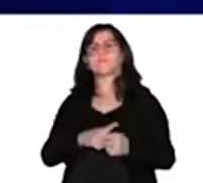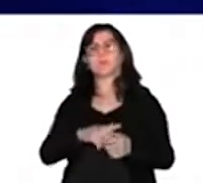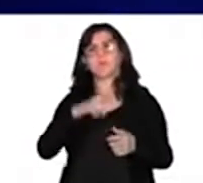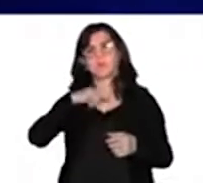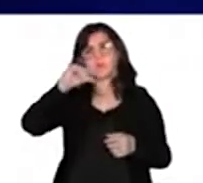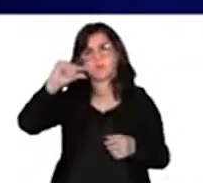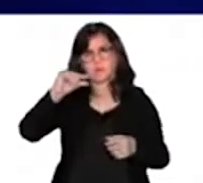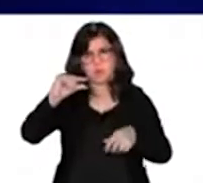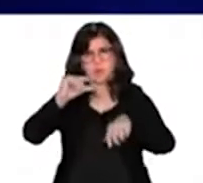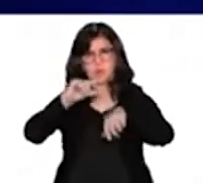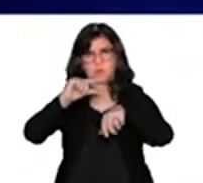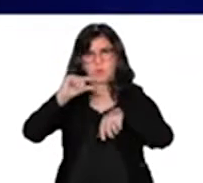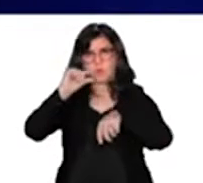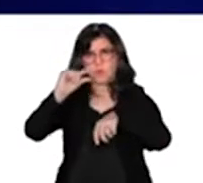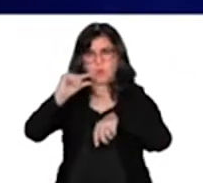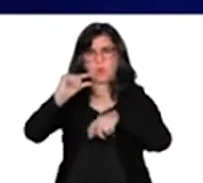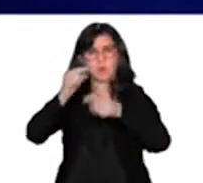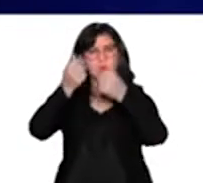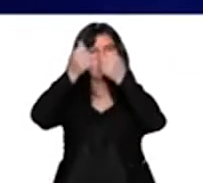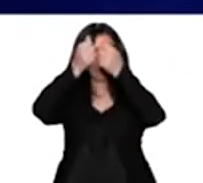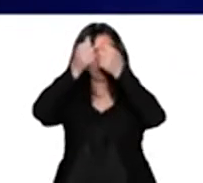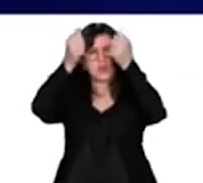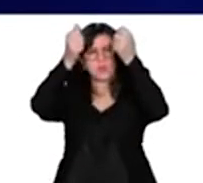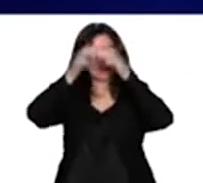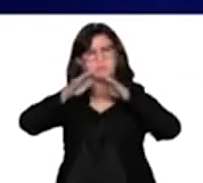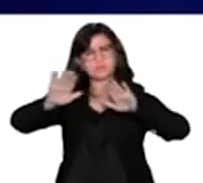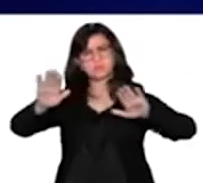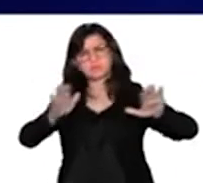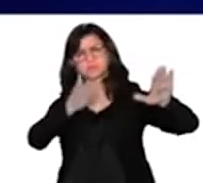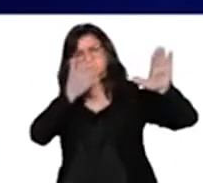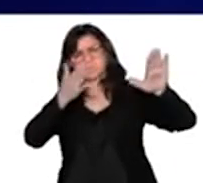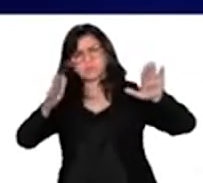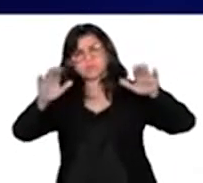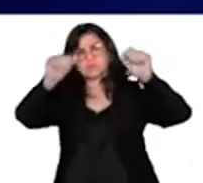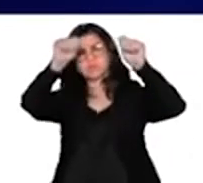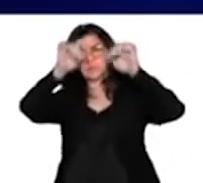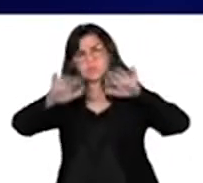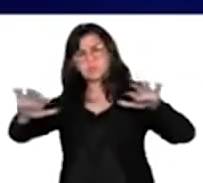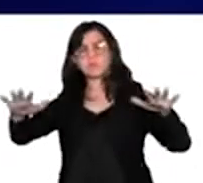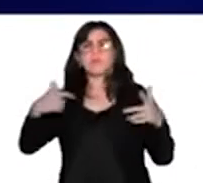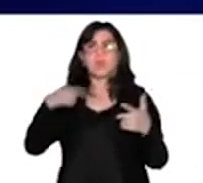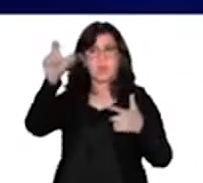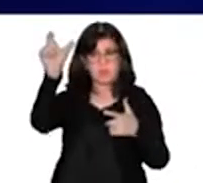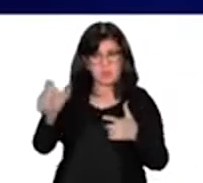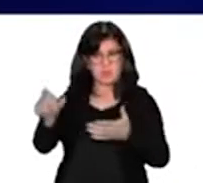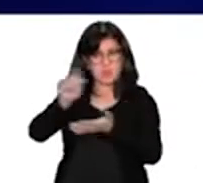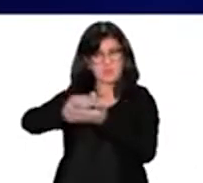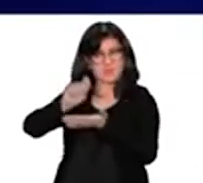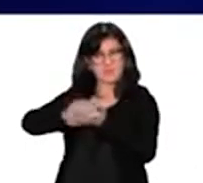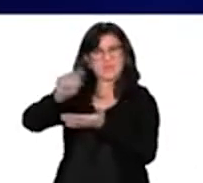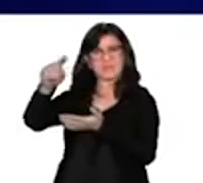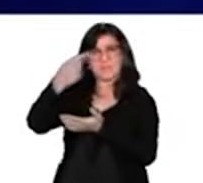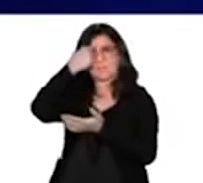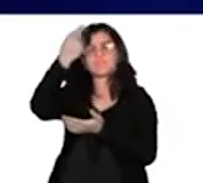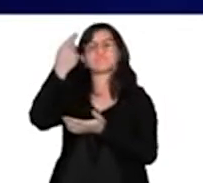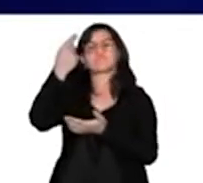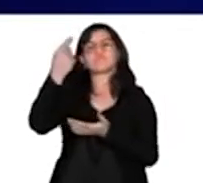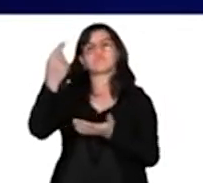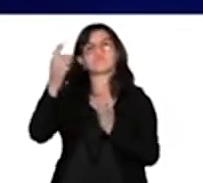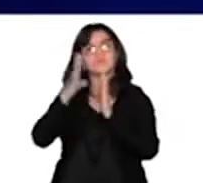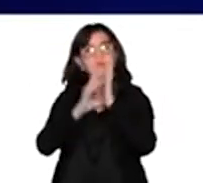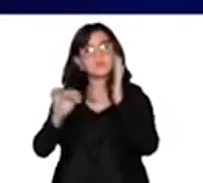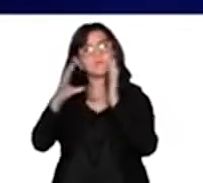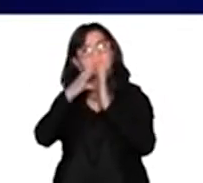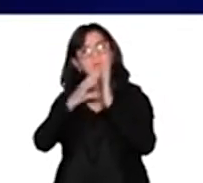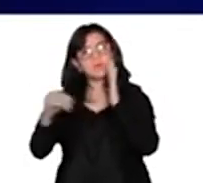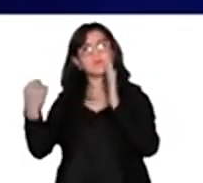pouco da parte harmônica dessa peça, o Mali, né, o compositor, ele se baseou nas